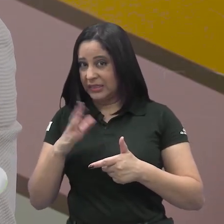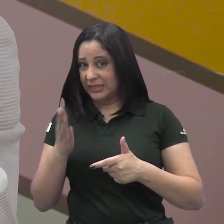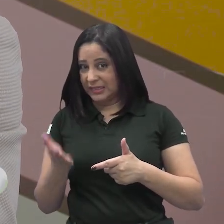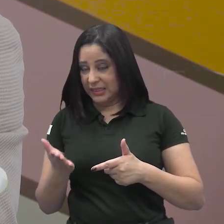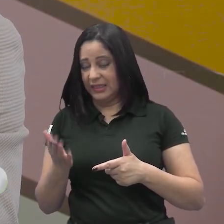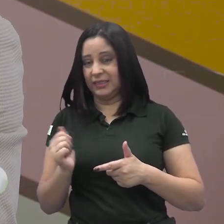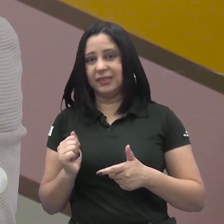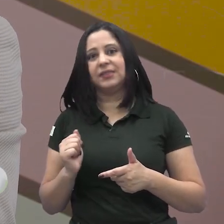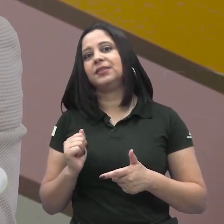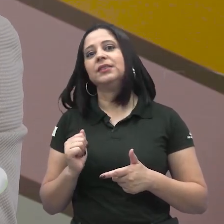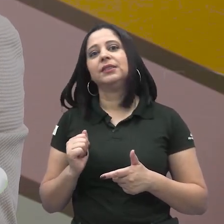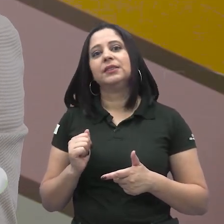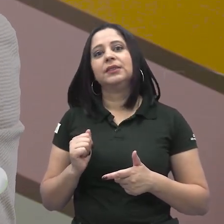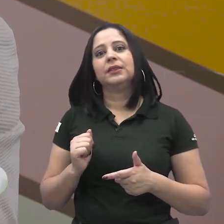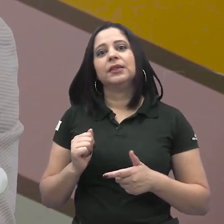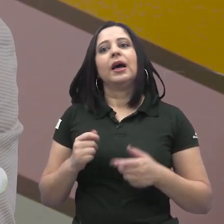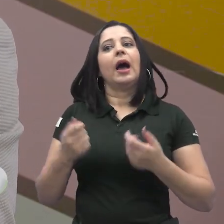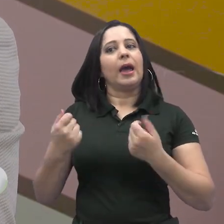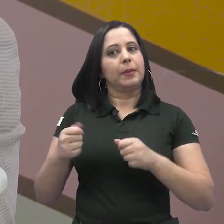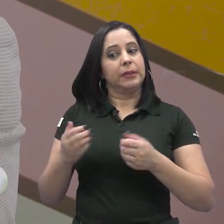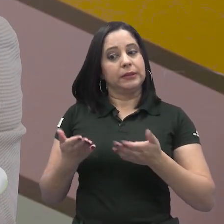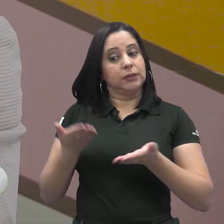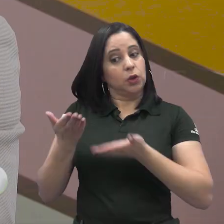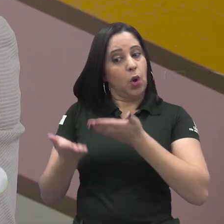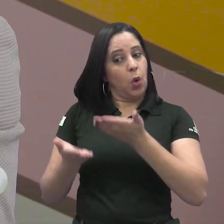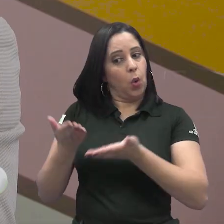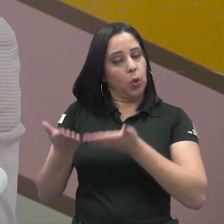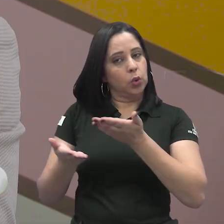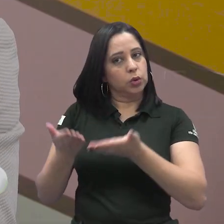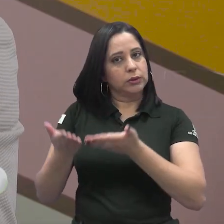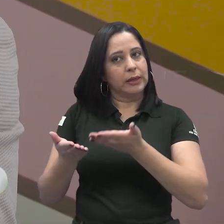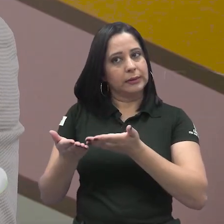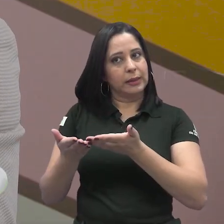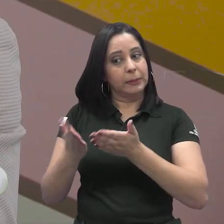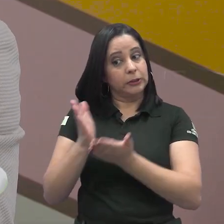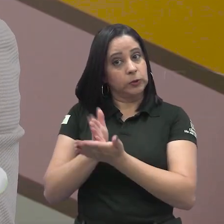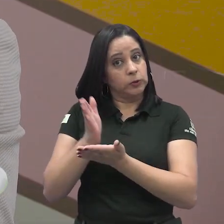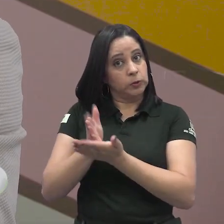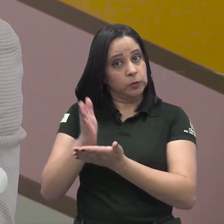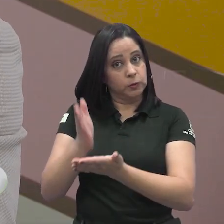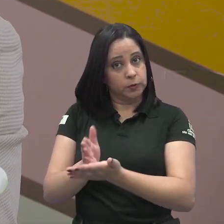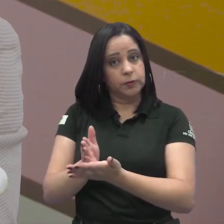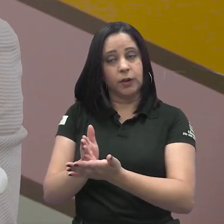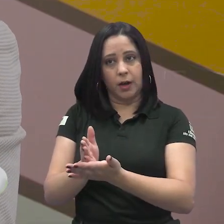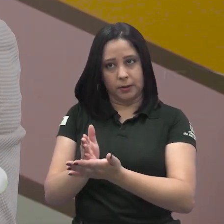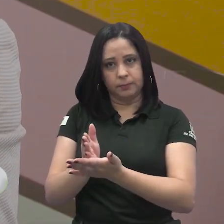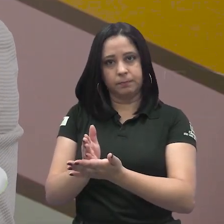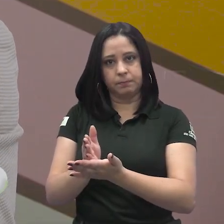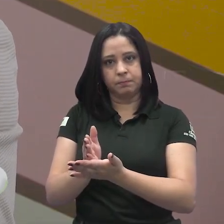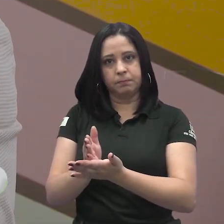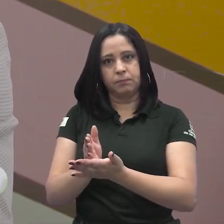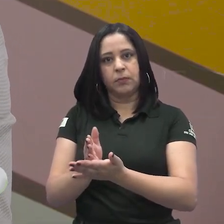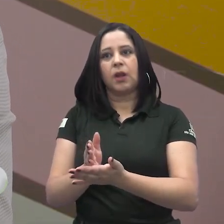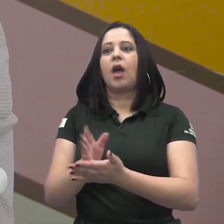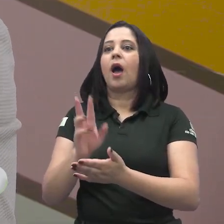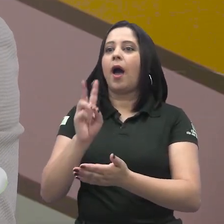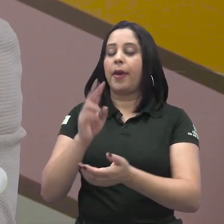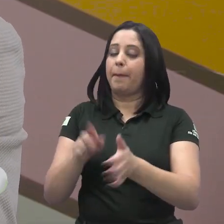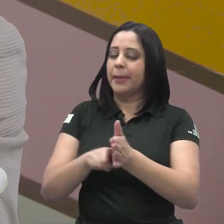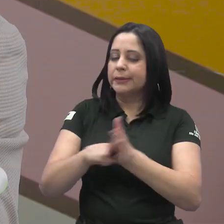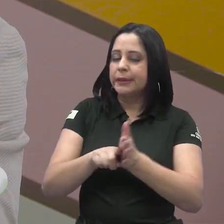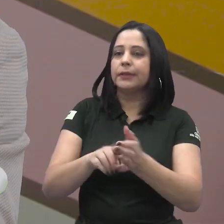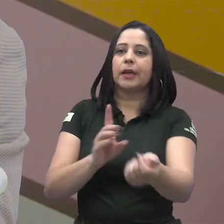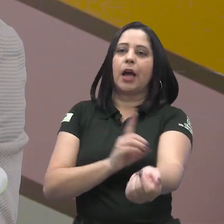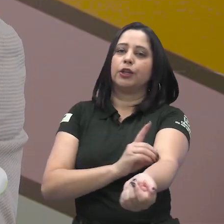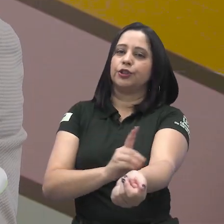anos, você otimiza mais o tratamento, para manter a pressão mais adequada possível, checa esses outros fatores,